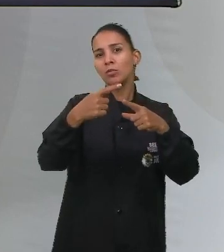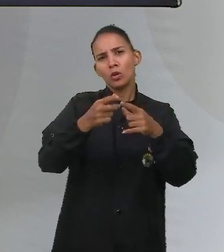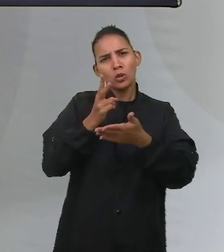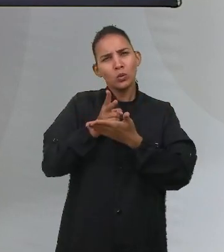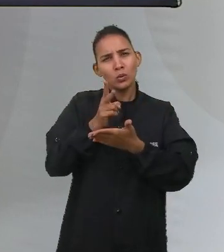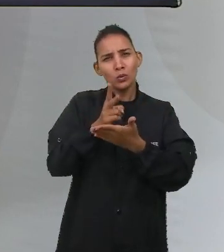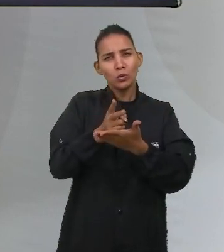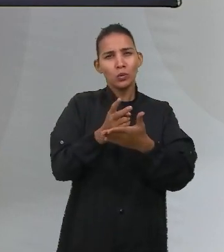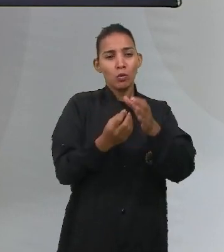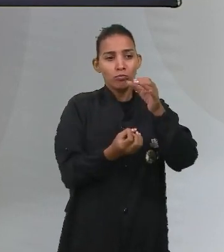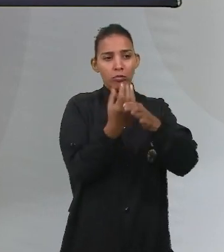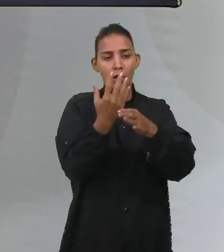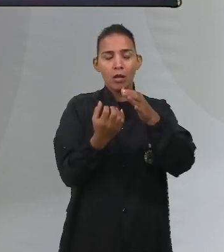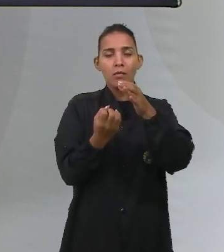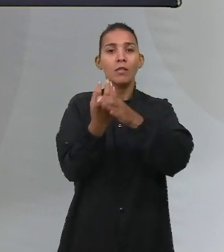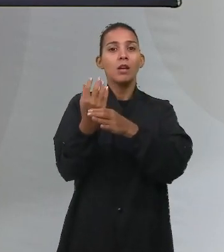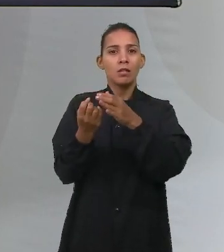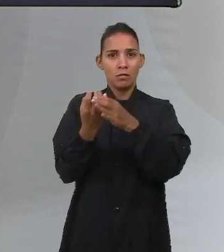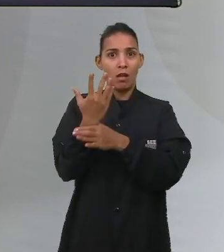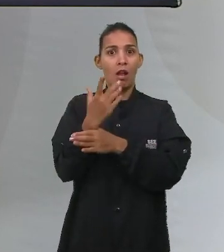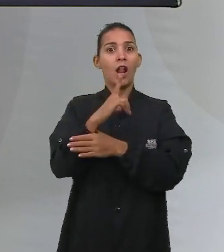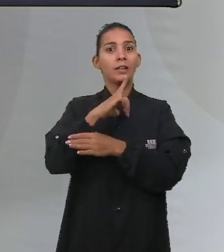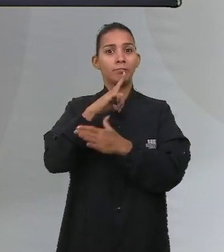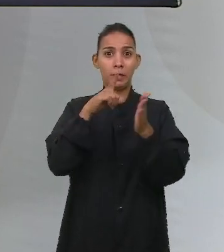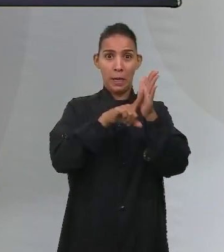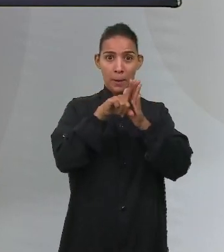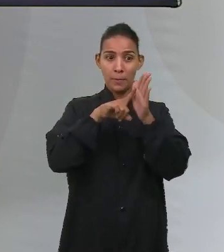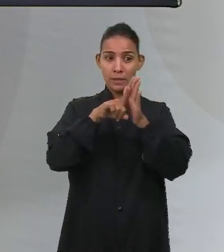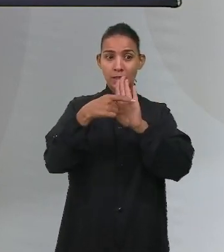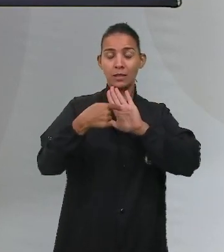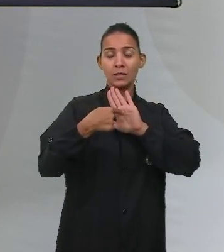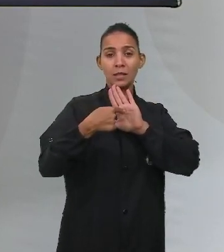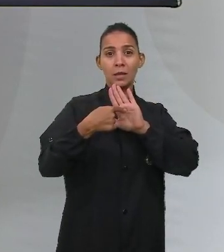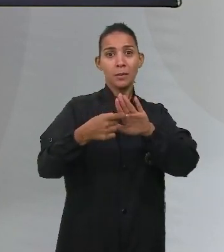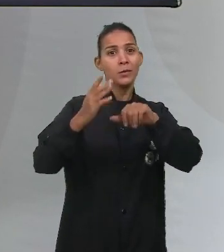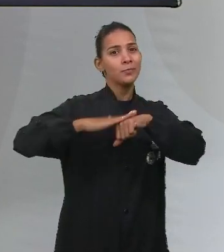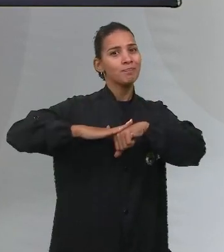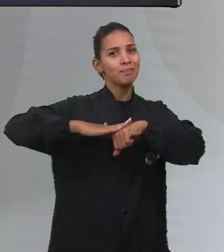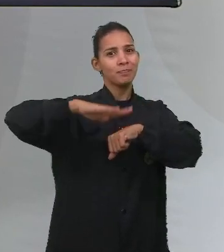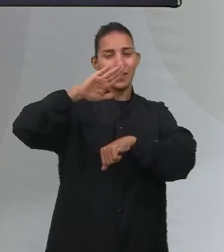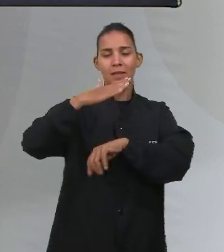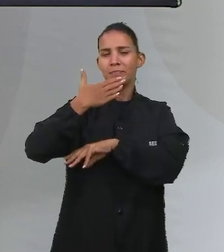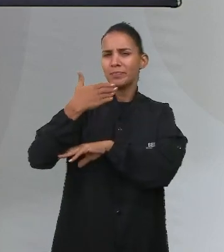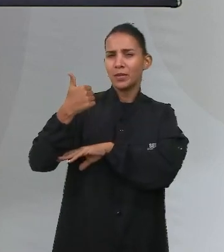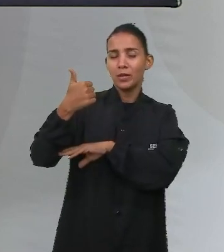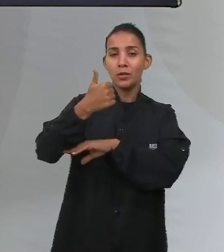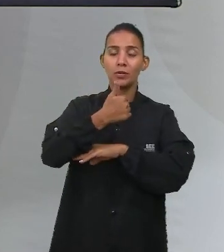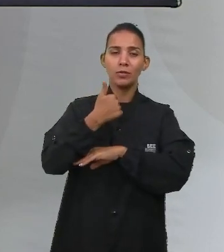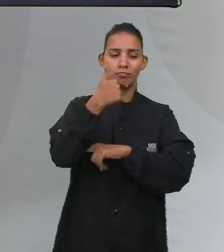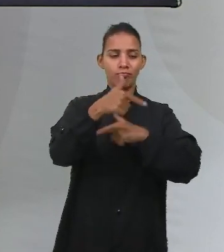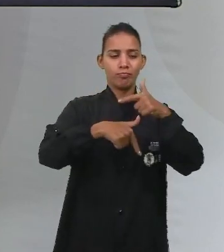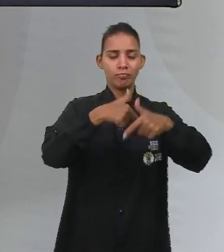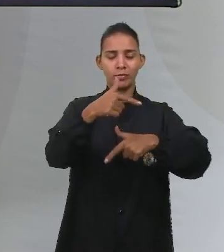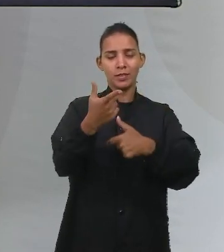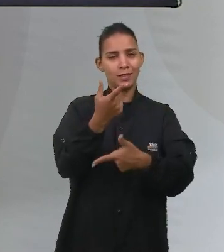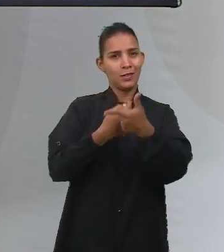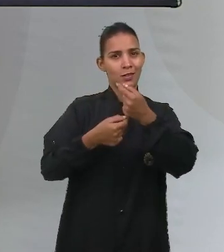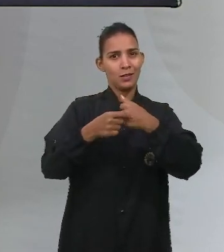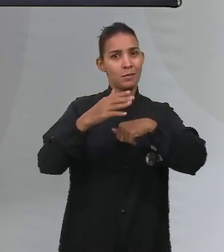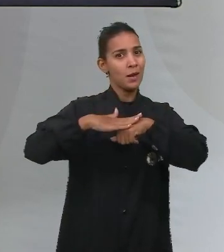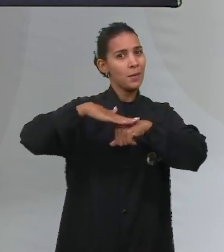inclusive, alguns estudos apontam que mais eficiente que